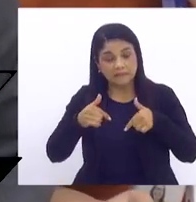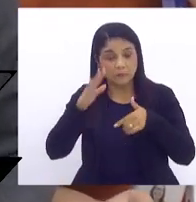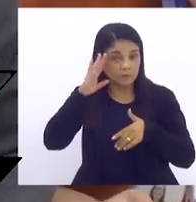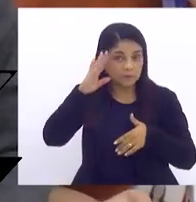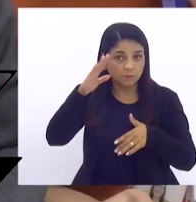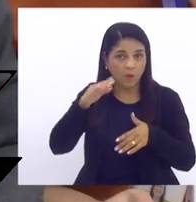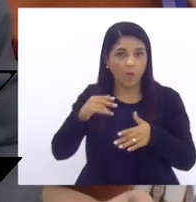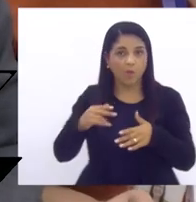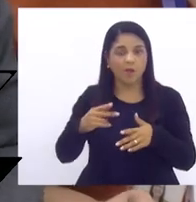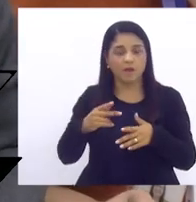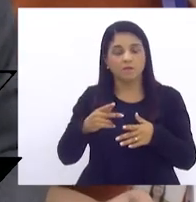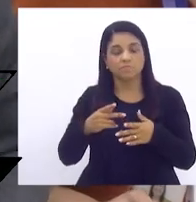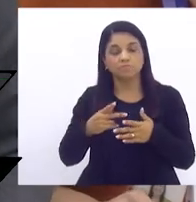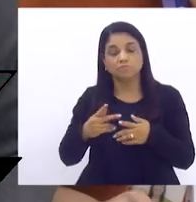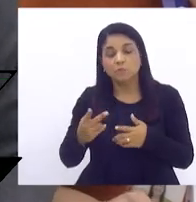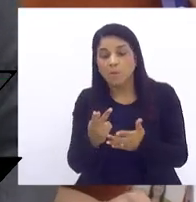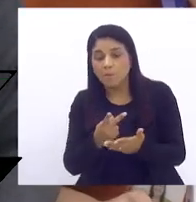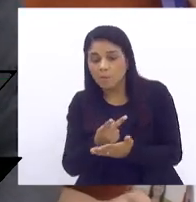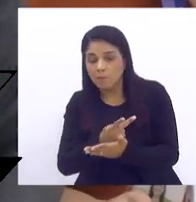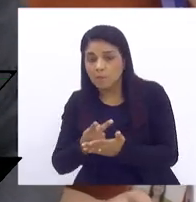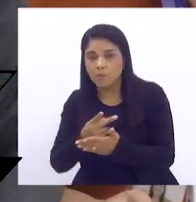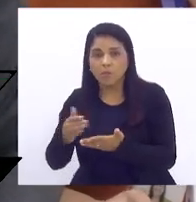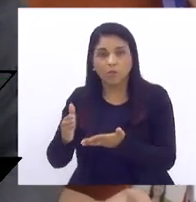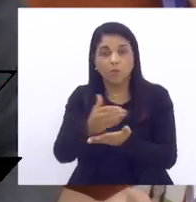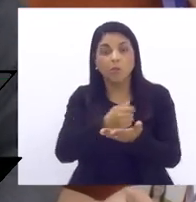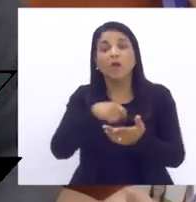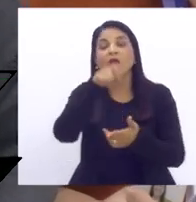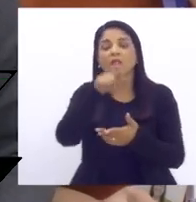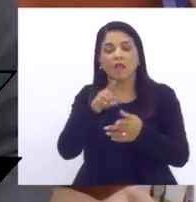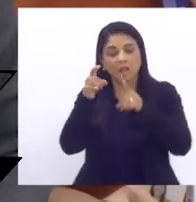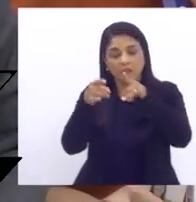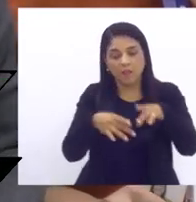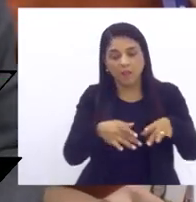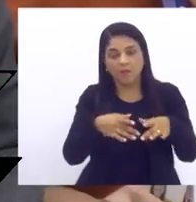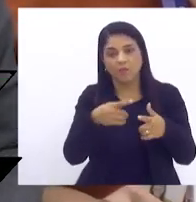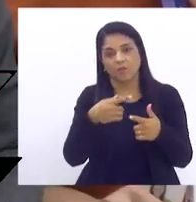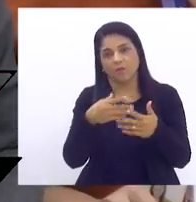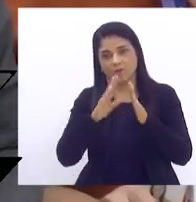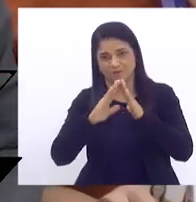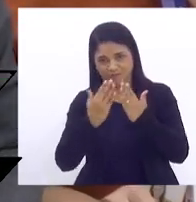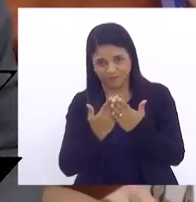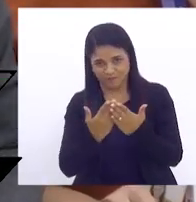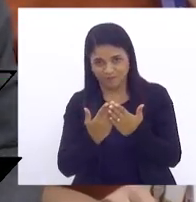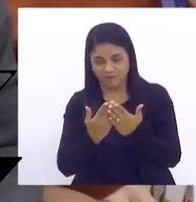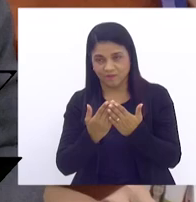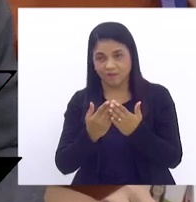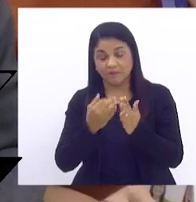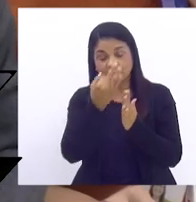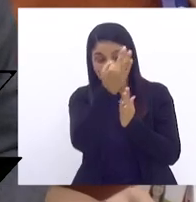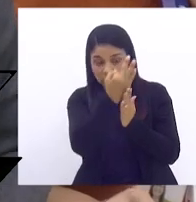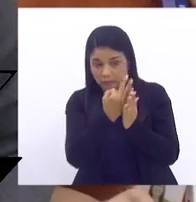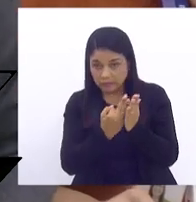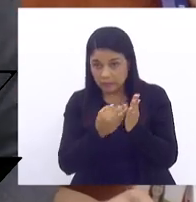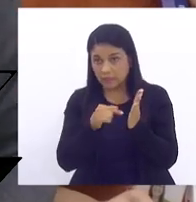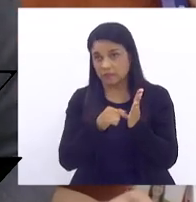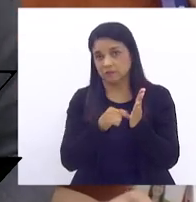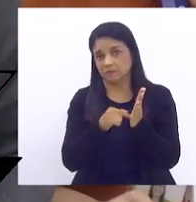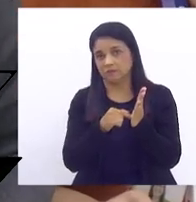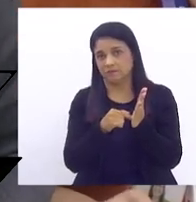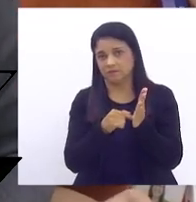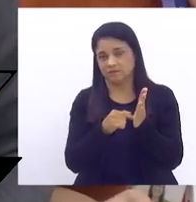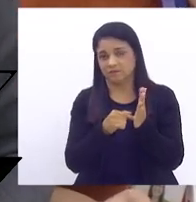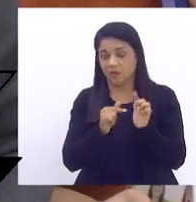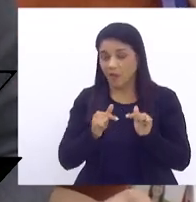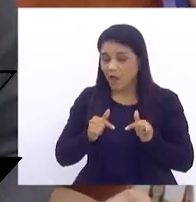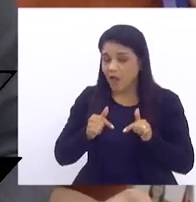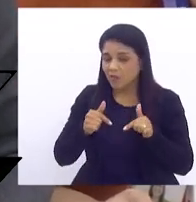Então, o projeto, de fato, ele não fala textualmente aqui, né, sobre essa